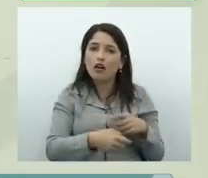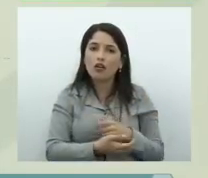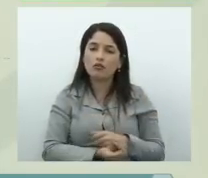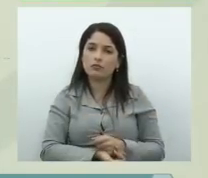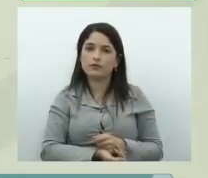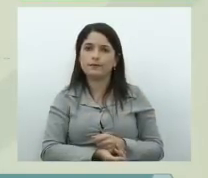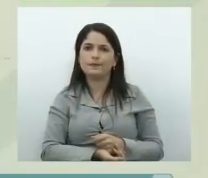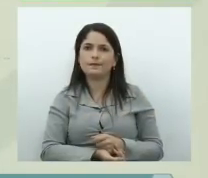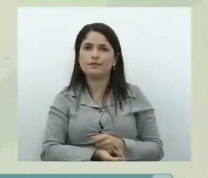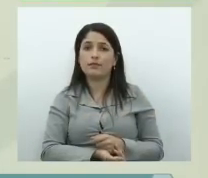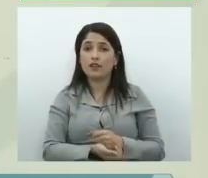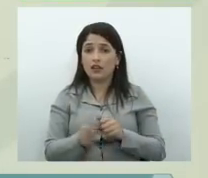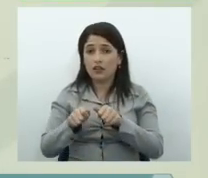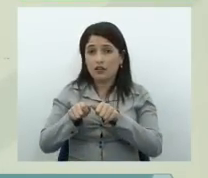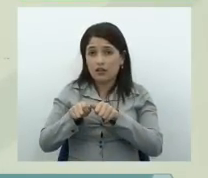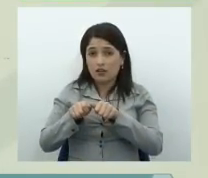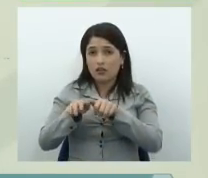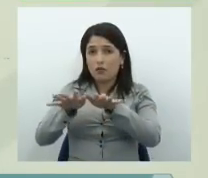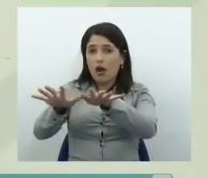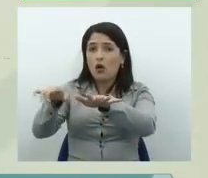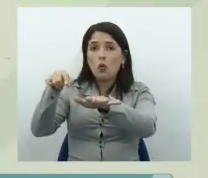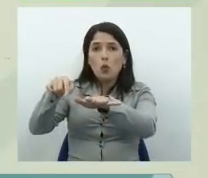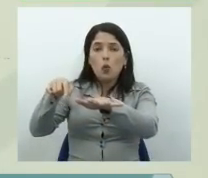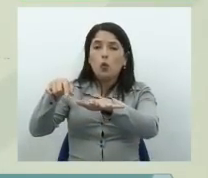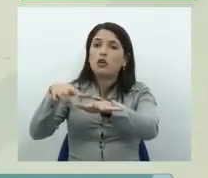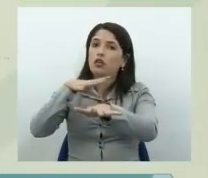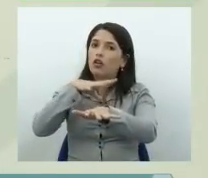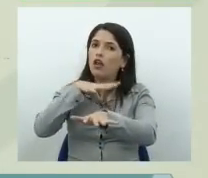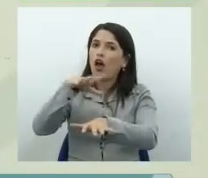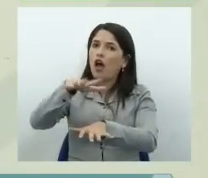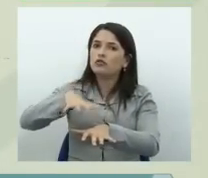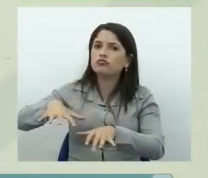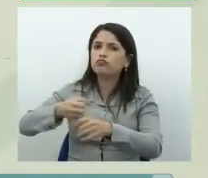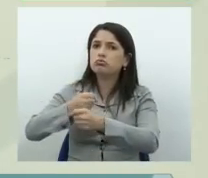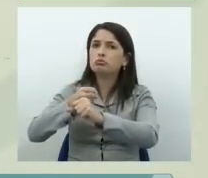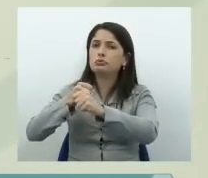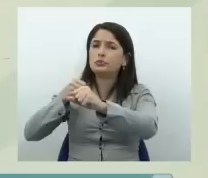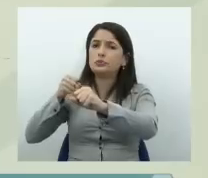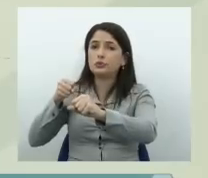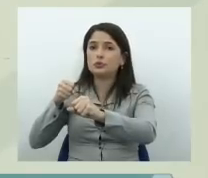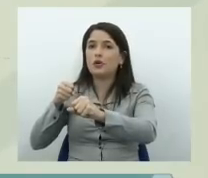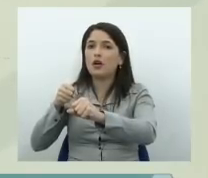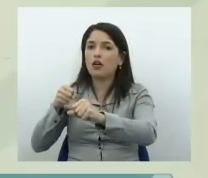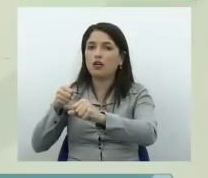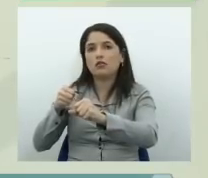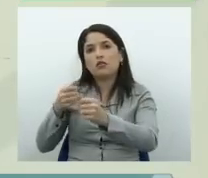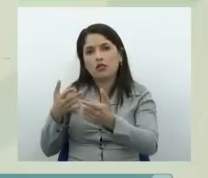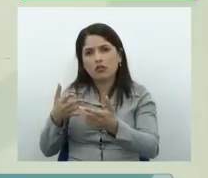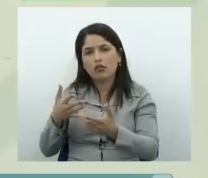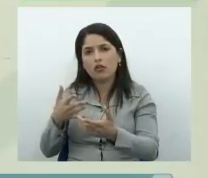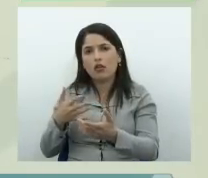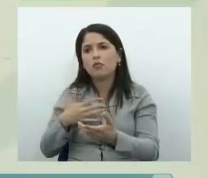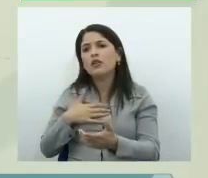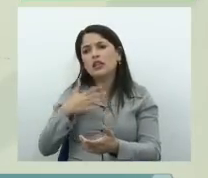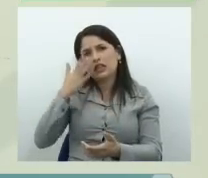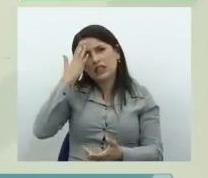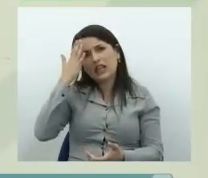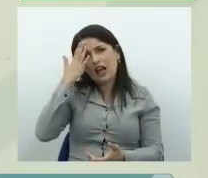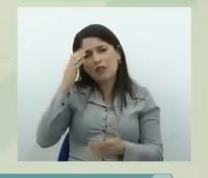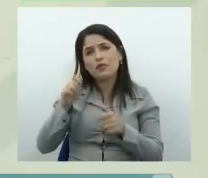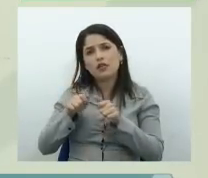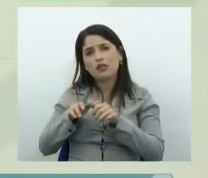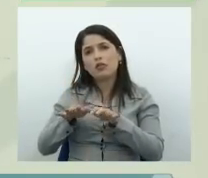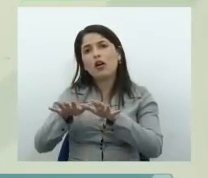em uma das maiores cidades do Brasil. Essa disputa política é muito pequena. Guarulhos é muito maior que isso.